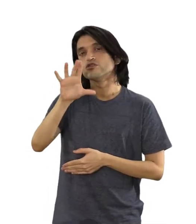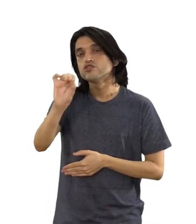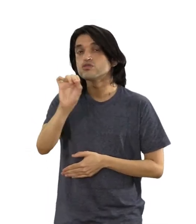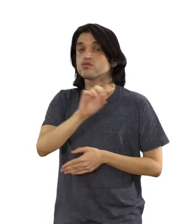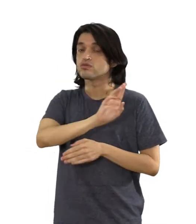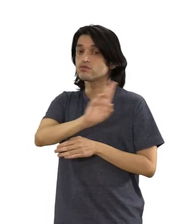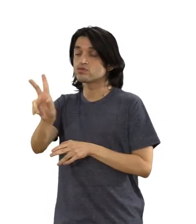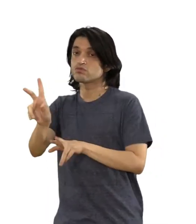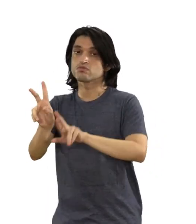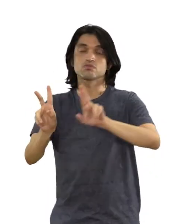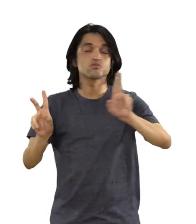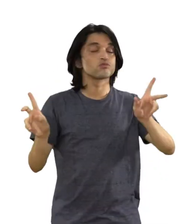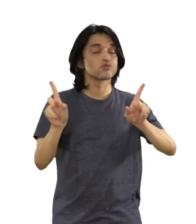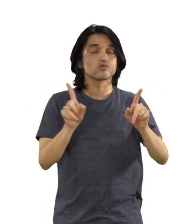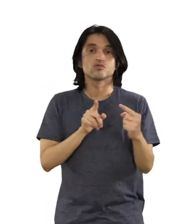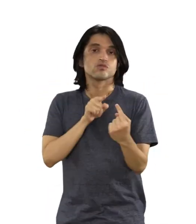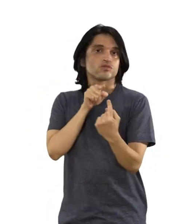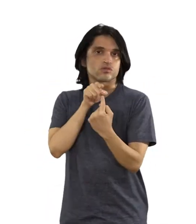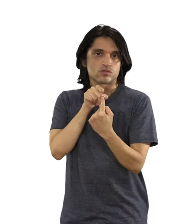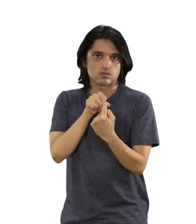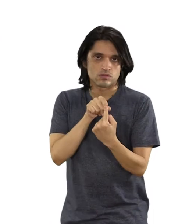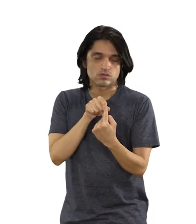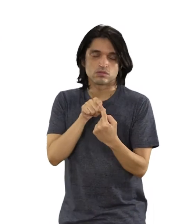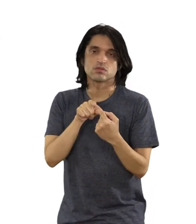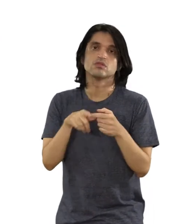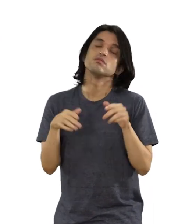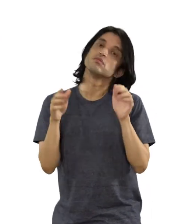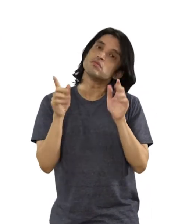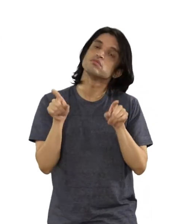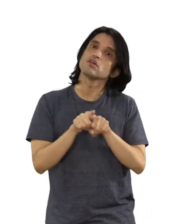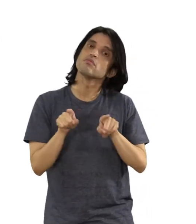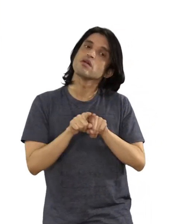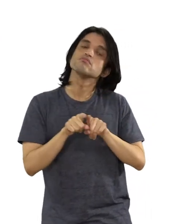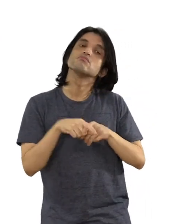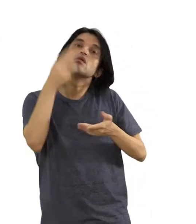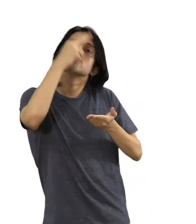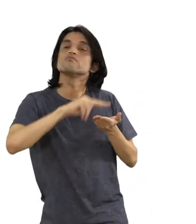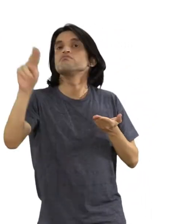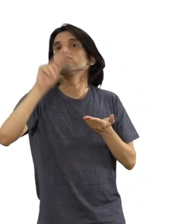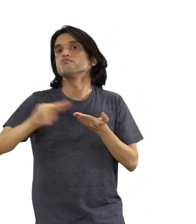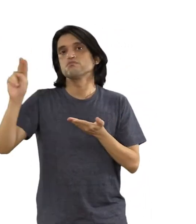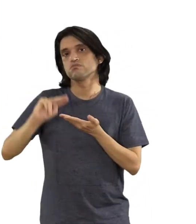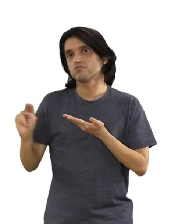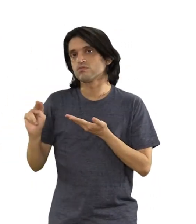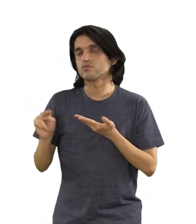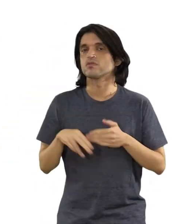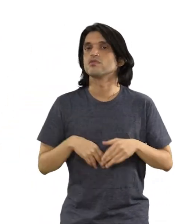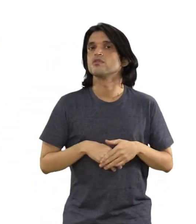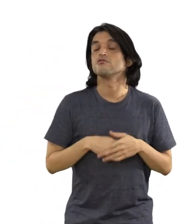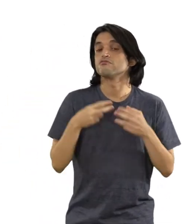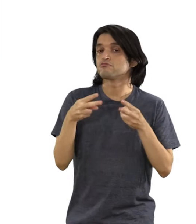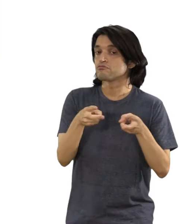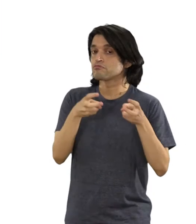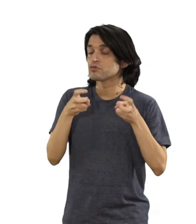diferenciando-as quanto à sua finalidade e esfera de circulação. Reconhecer a estrutura do